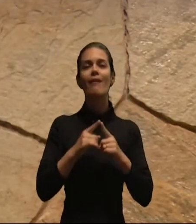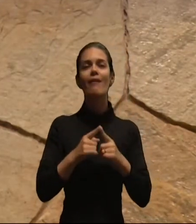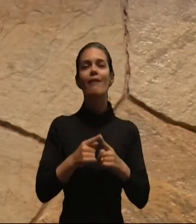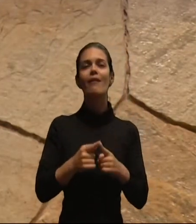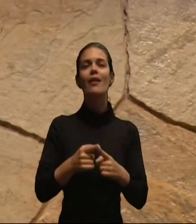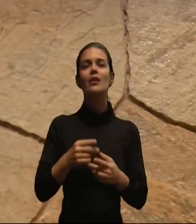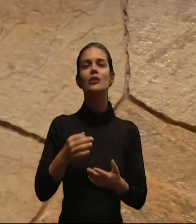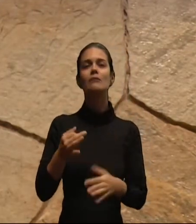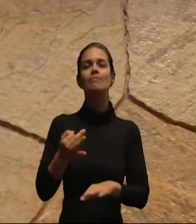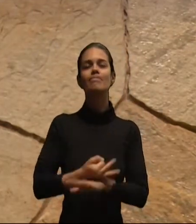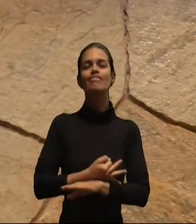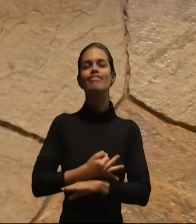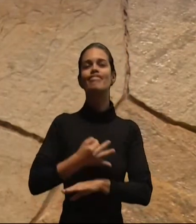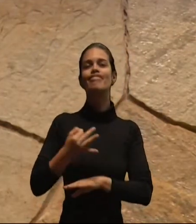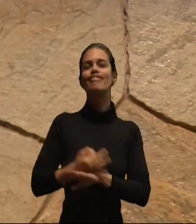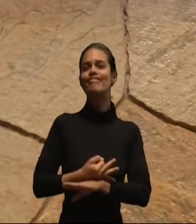Senhor.